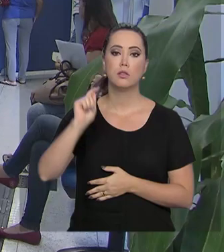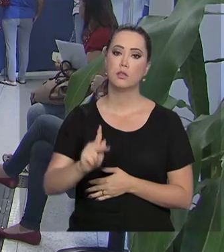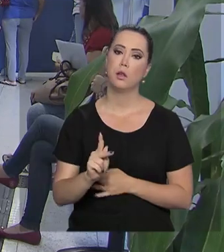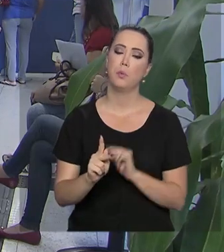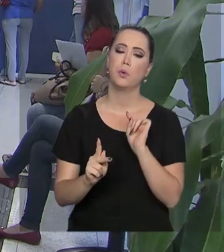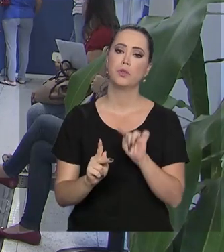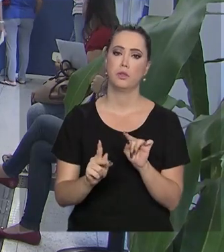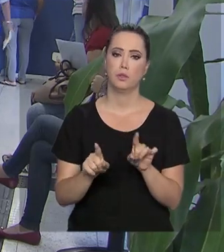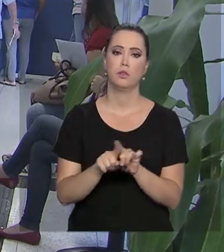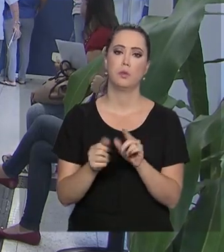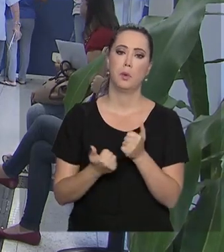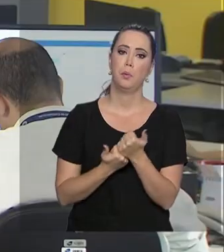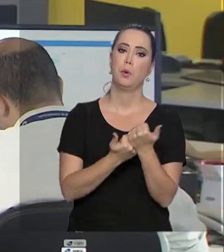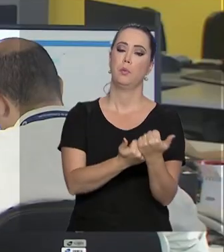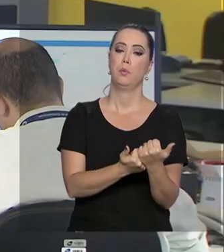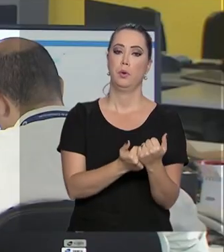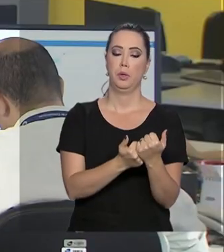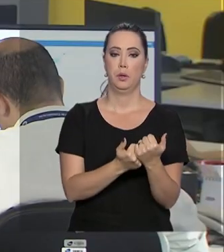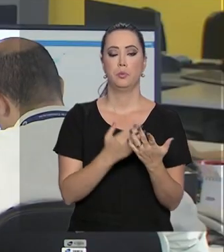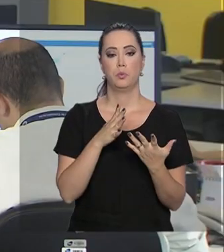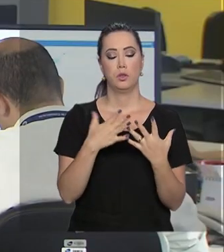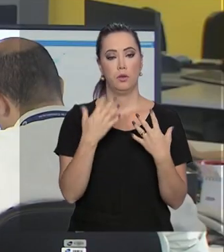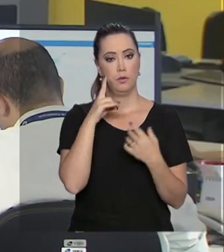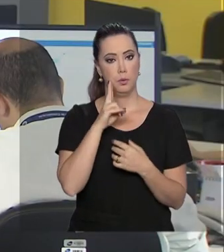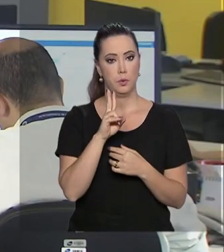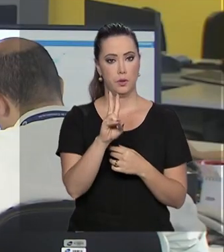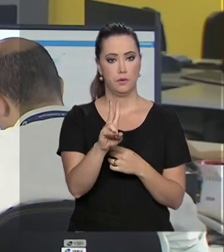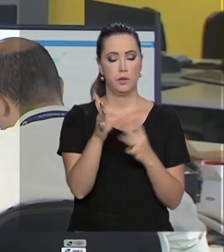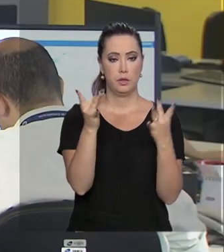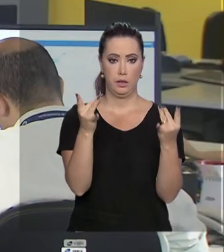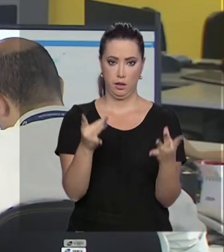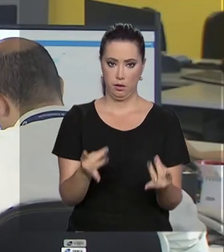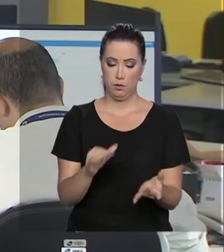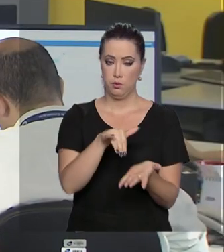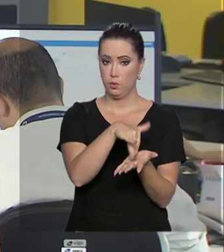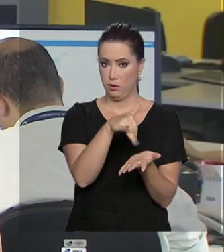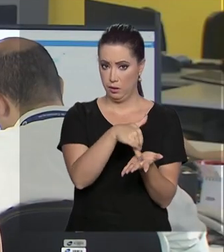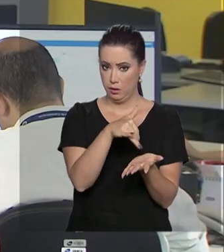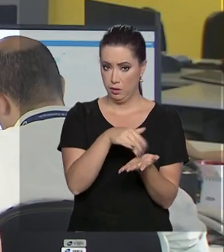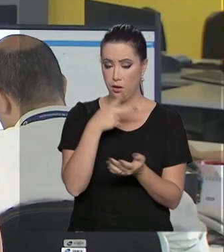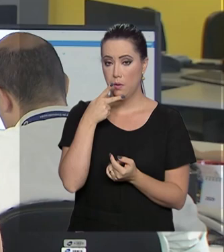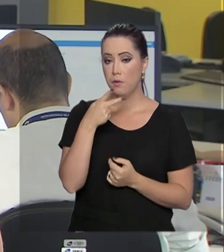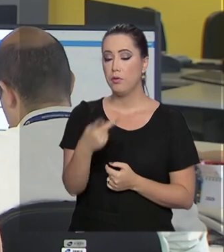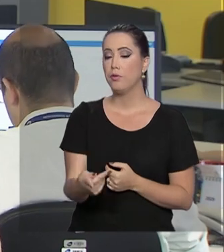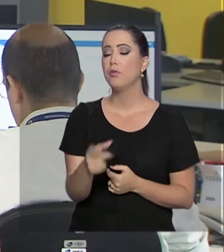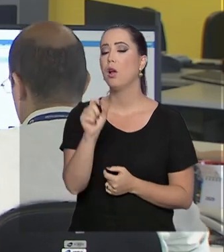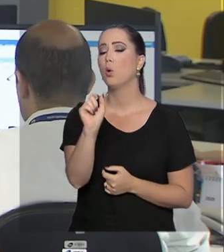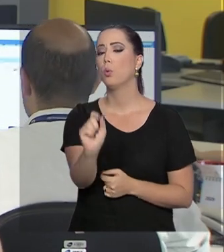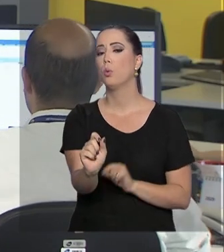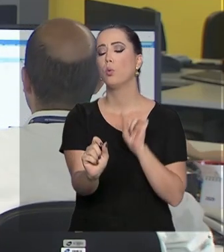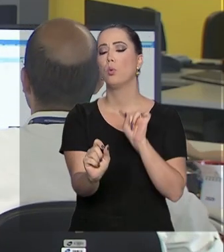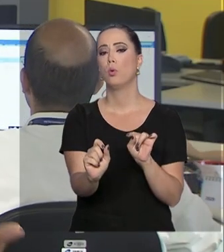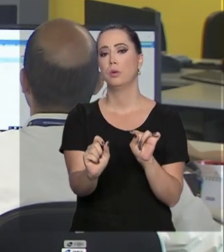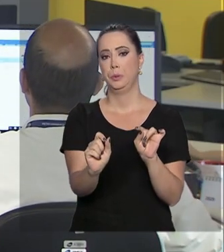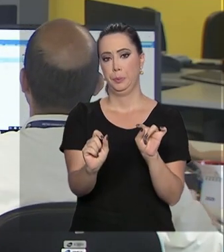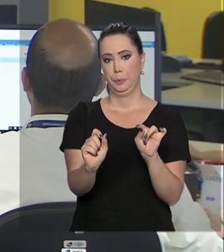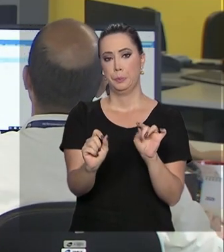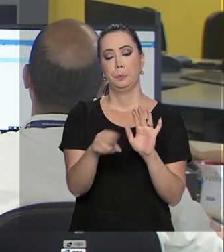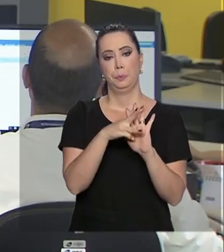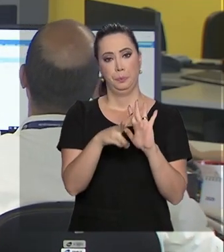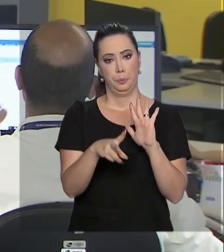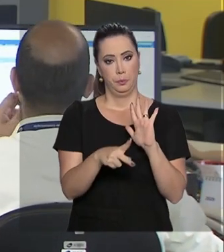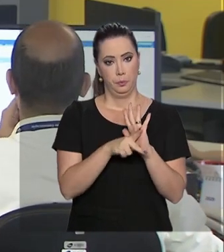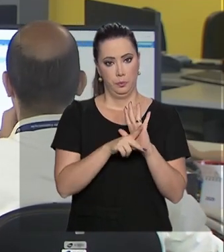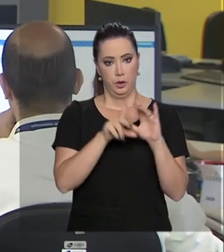no atendimento do INSS. Veja o que disse Bruno Bianco, secretário especial de Previdência e Trabalho, sobre essa MP